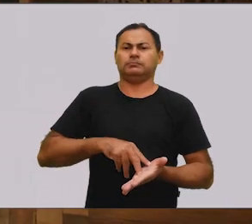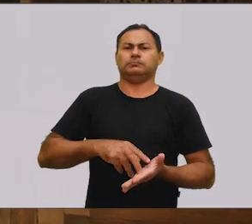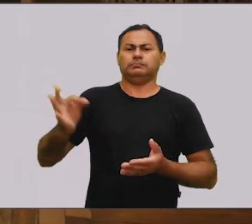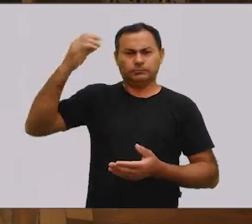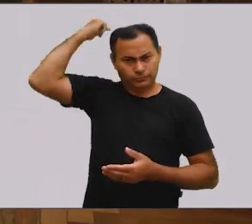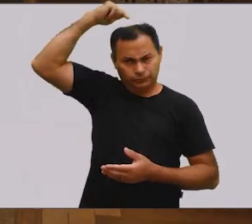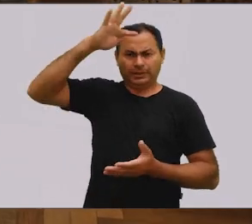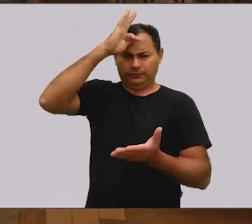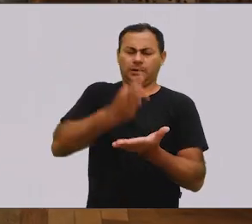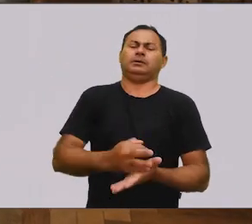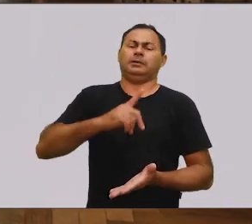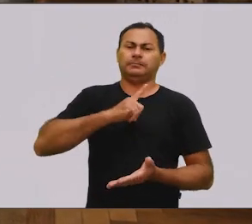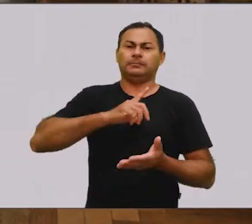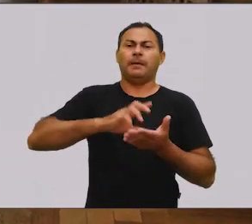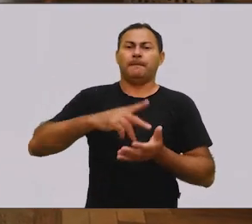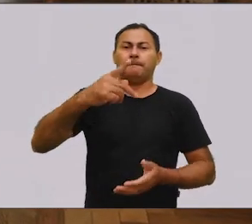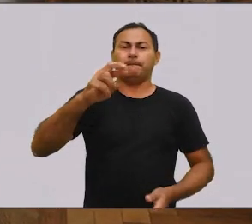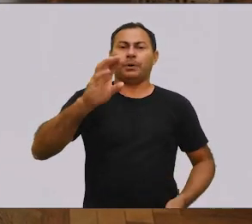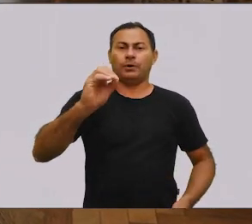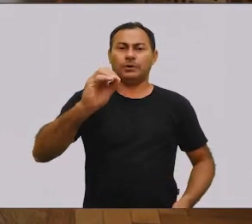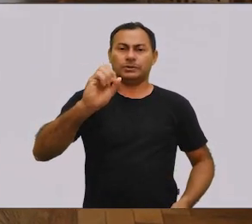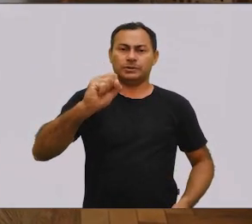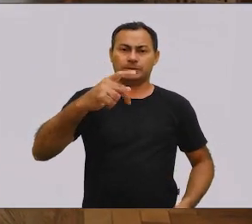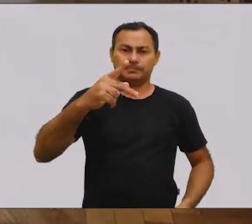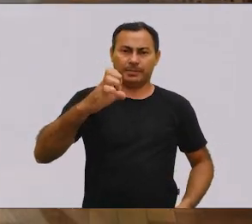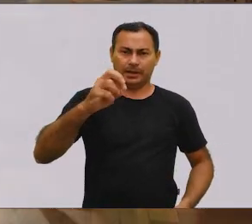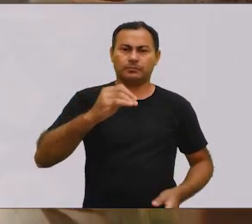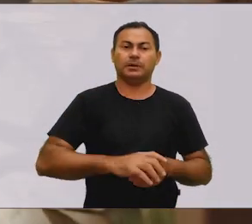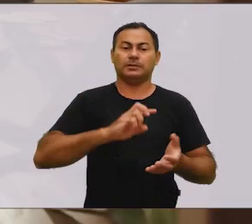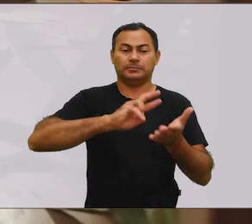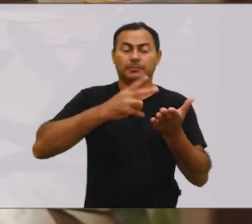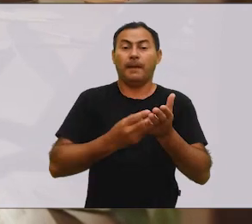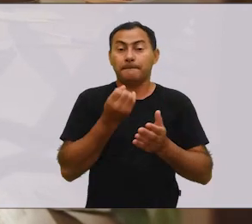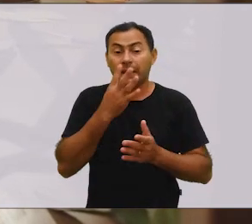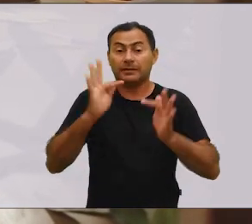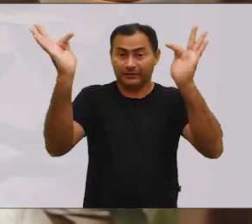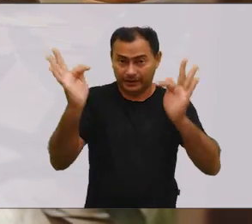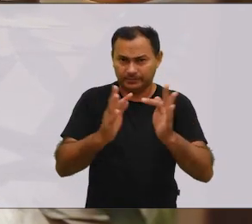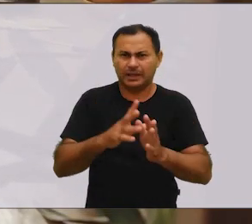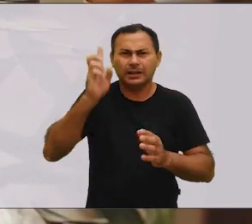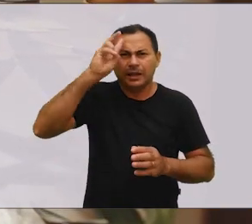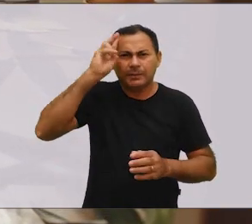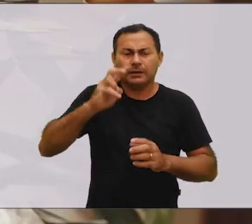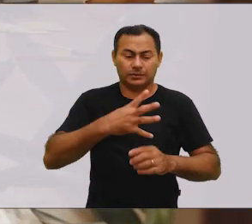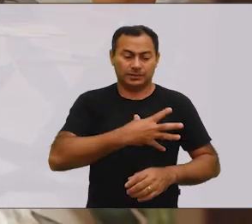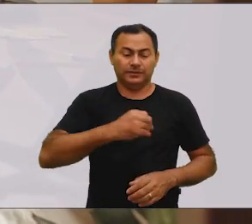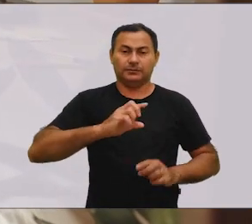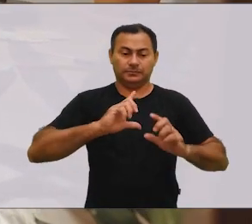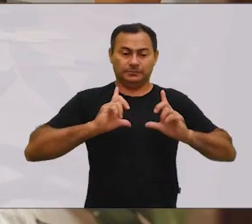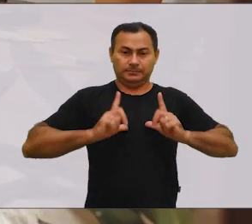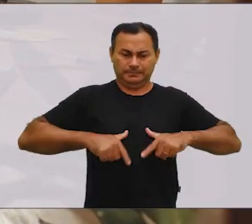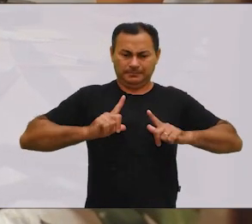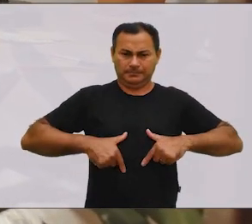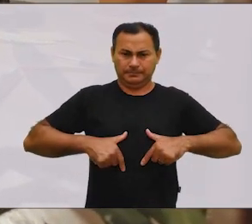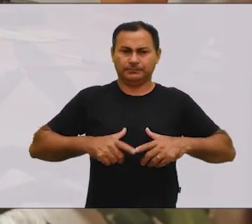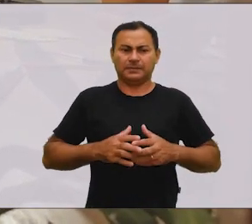Espiritualmente próspero é outra maneira de traduzir a palavra bem-aventurado. Você se lembra que quando os filhos de Israel